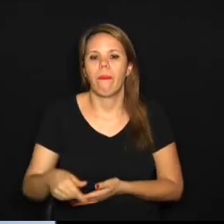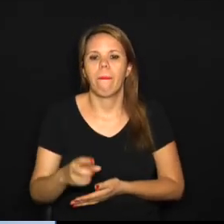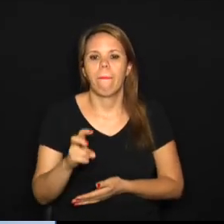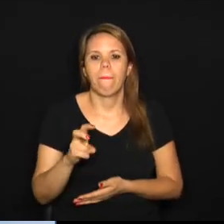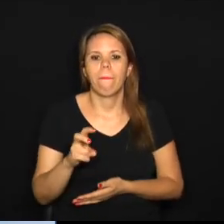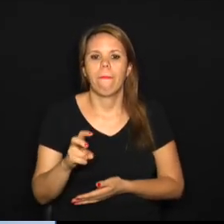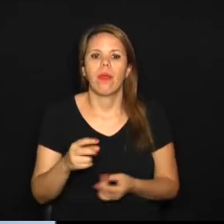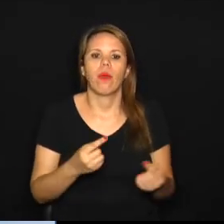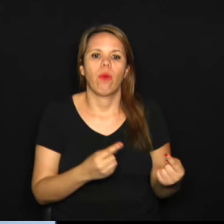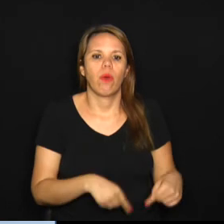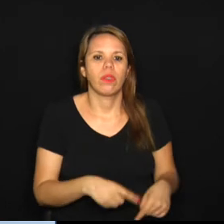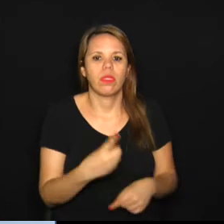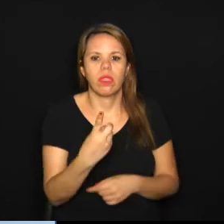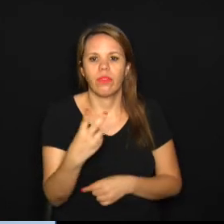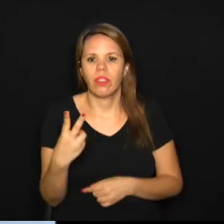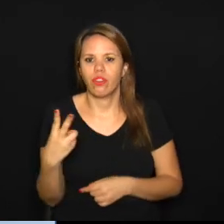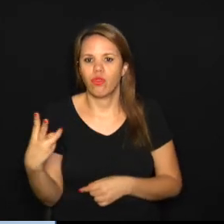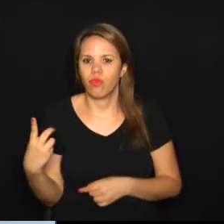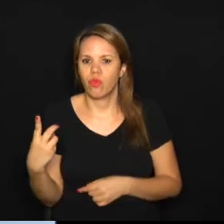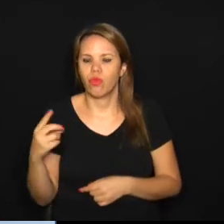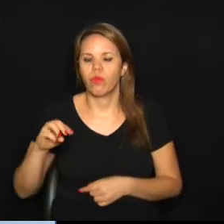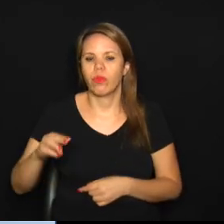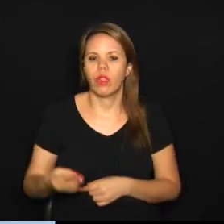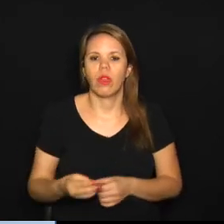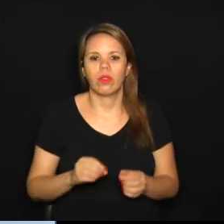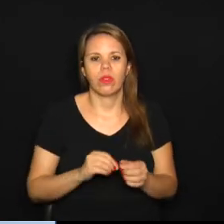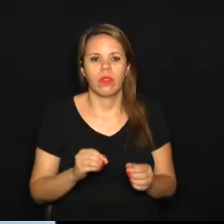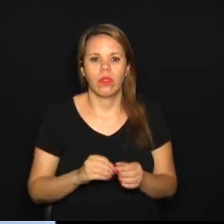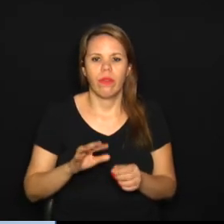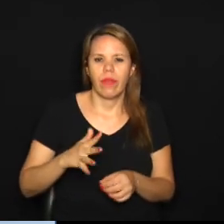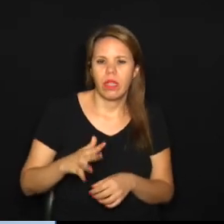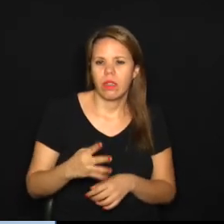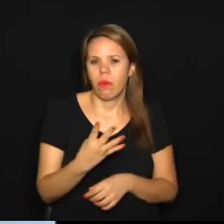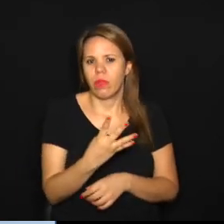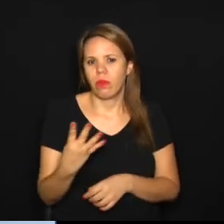contra 121.900.000, uma variação aí de 44%.